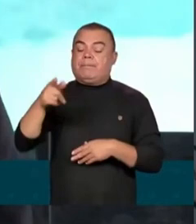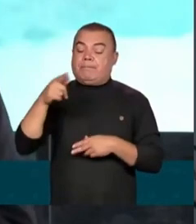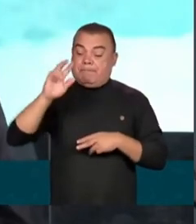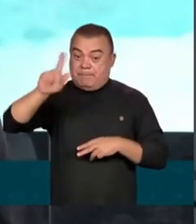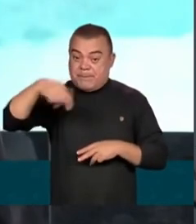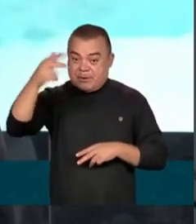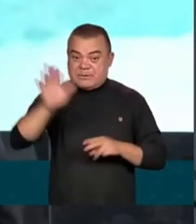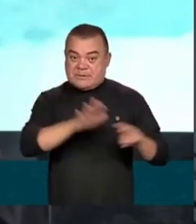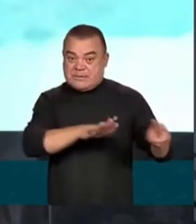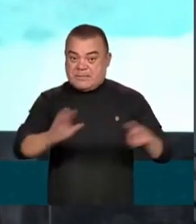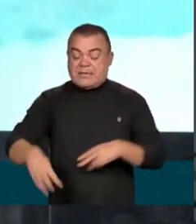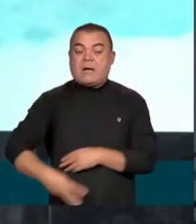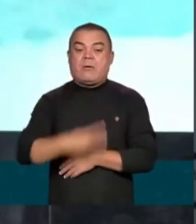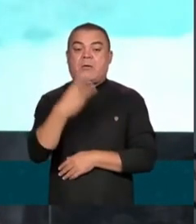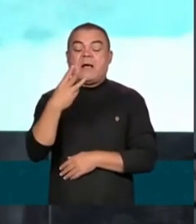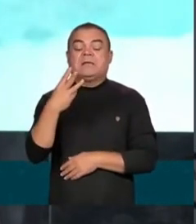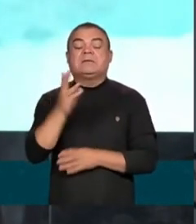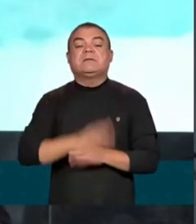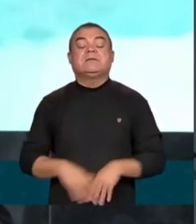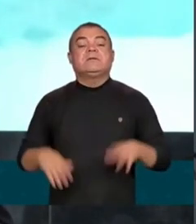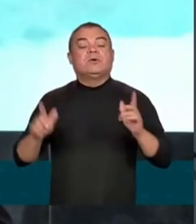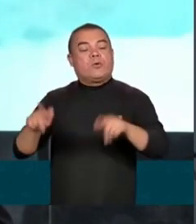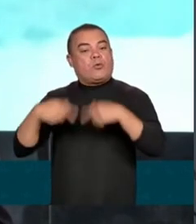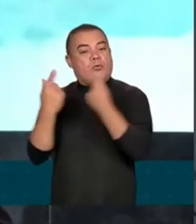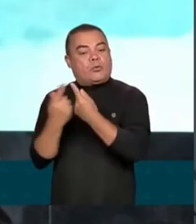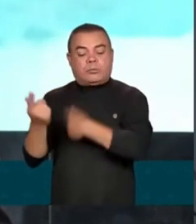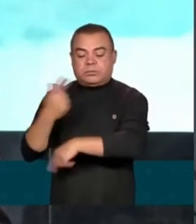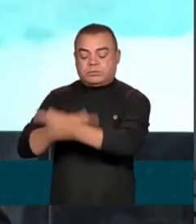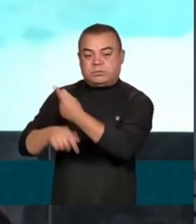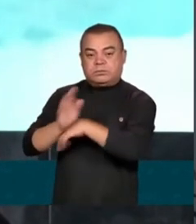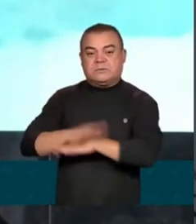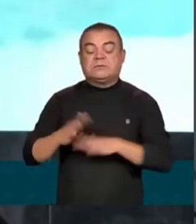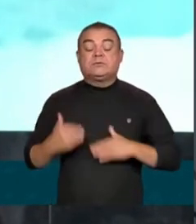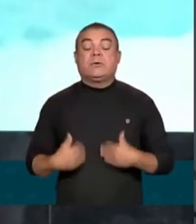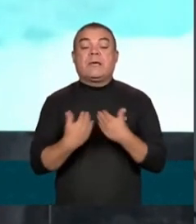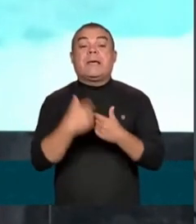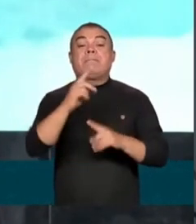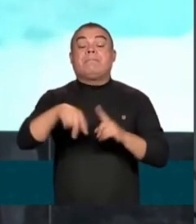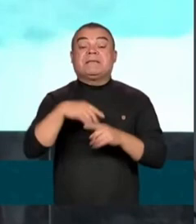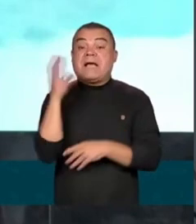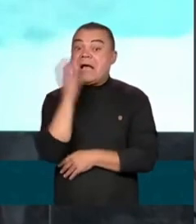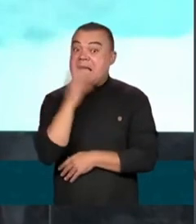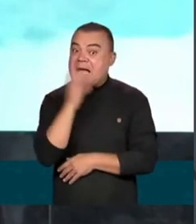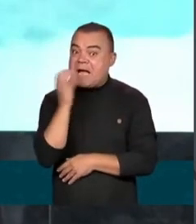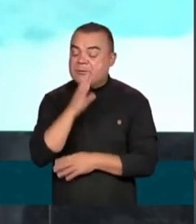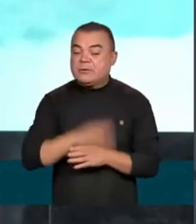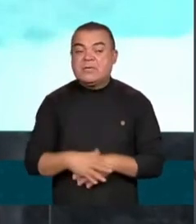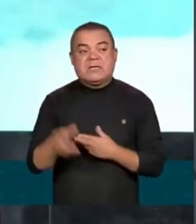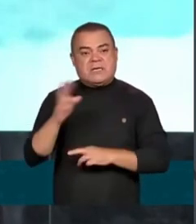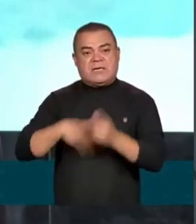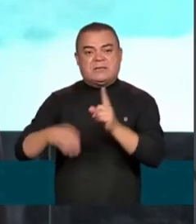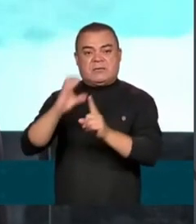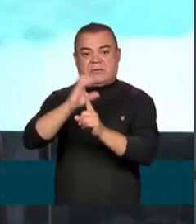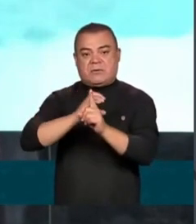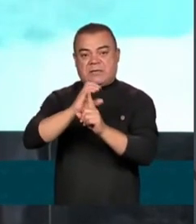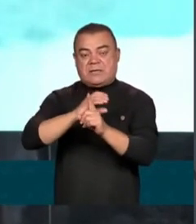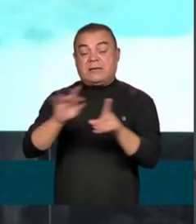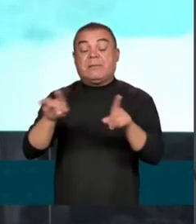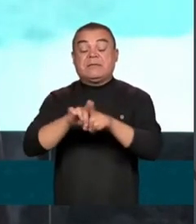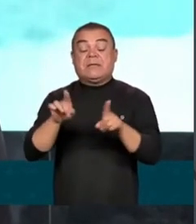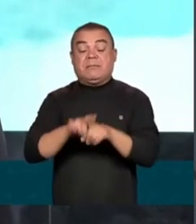semana quatro comissões mistas que são as mais urgentes não só em relação ao calendário mas também